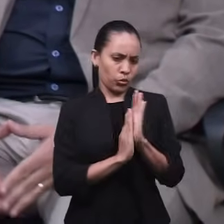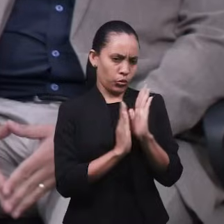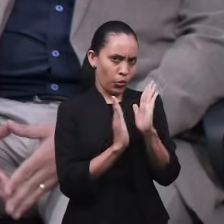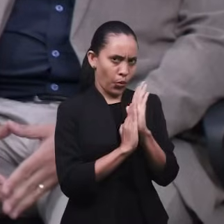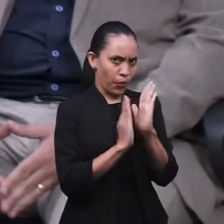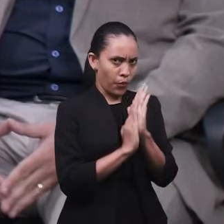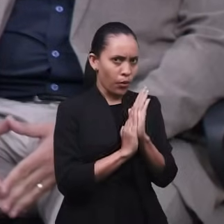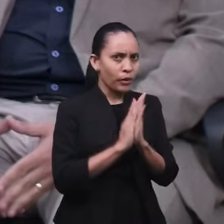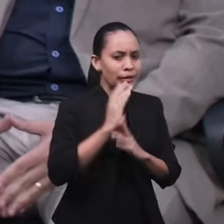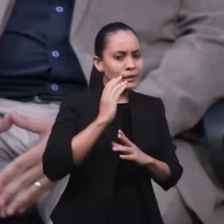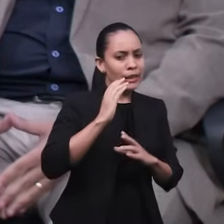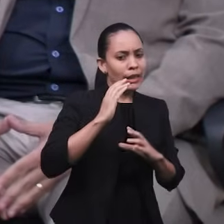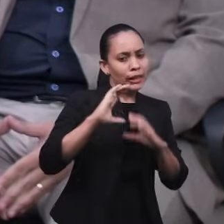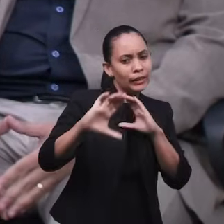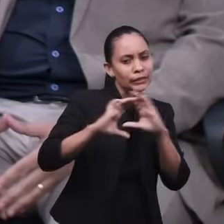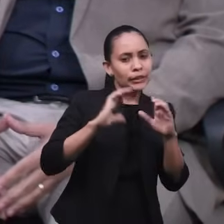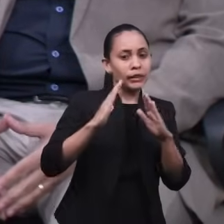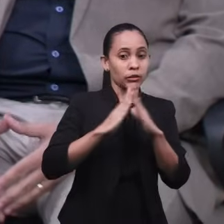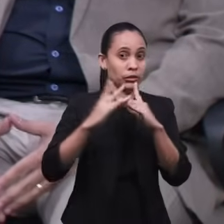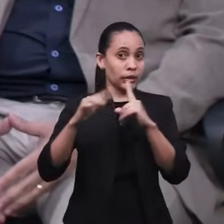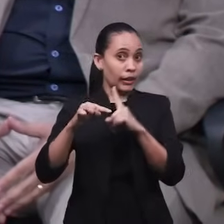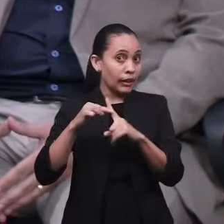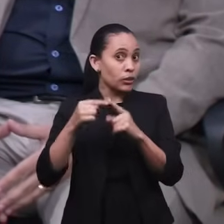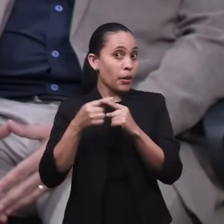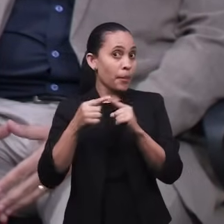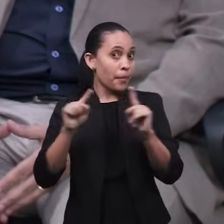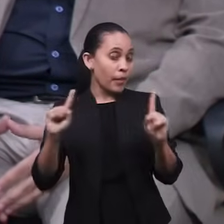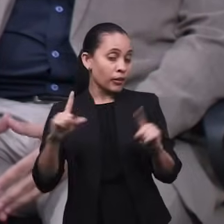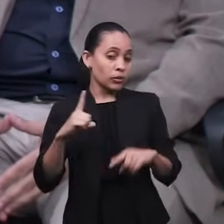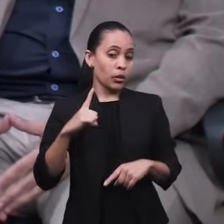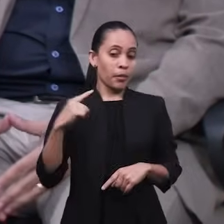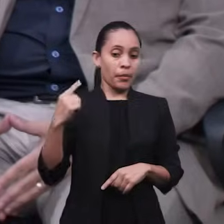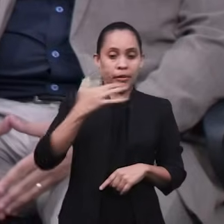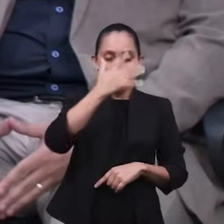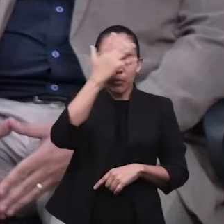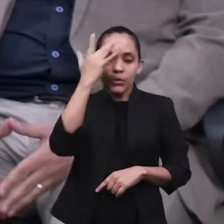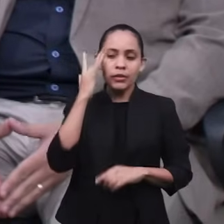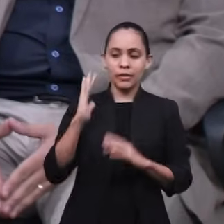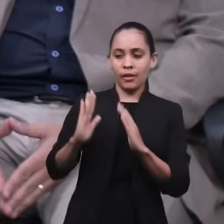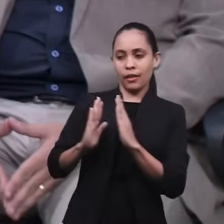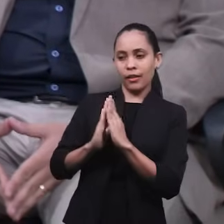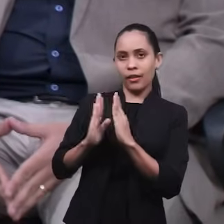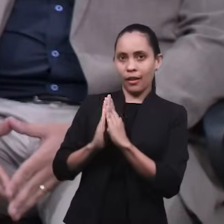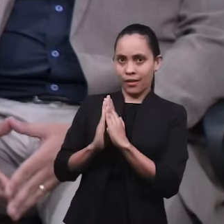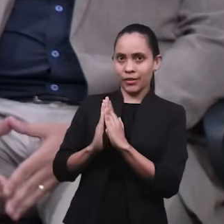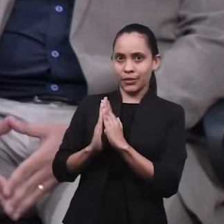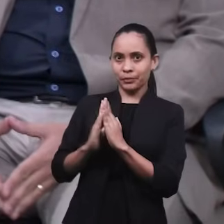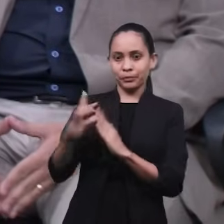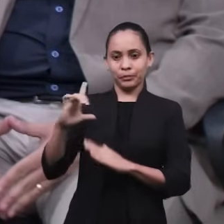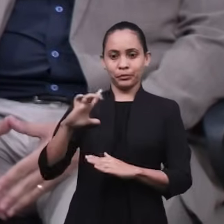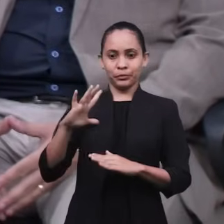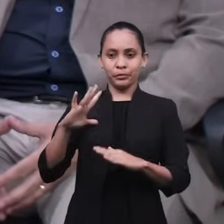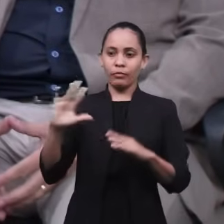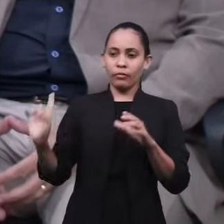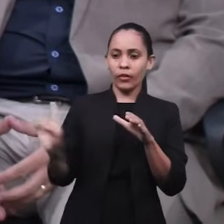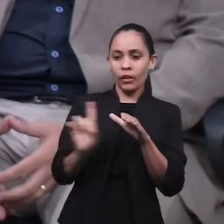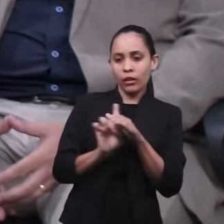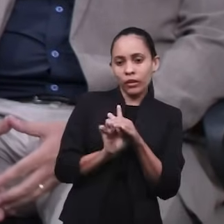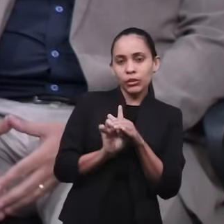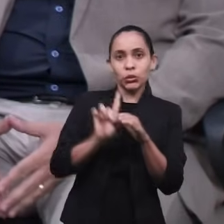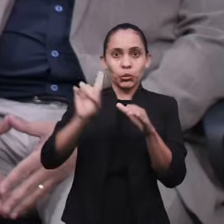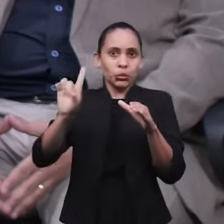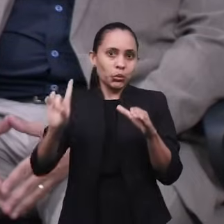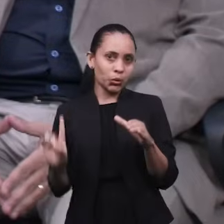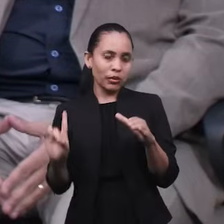louvores cantados nas igrejas, mas como as pessoas ficaram em casa, por causa do isolamento,